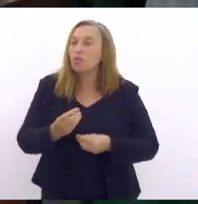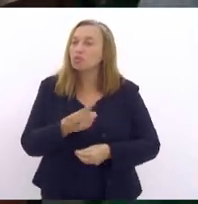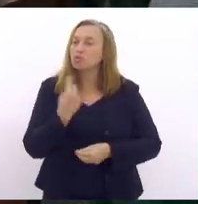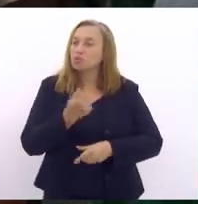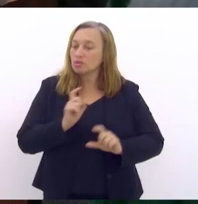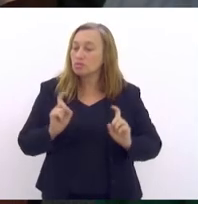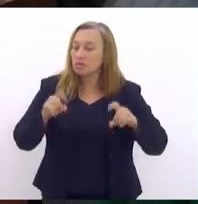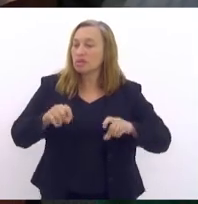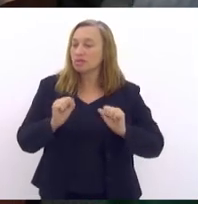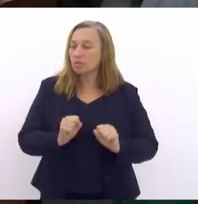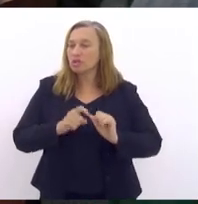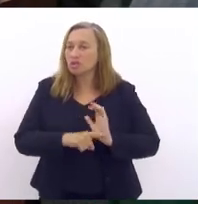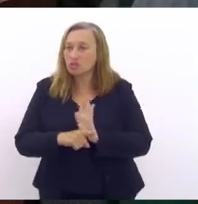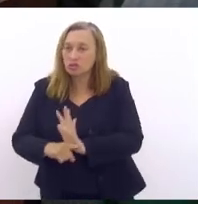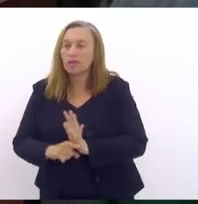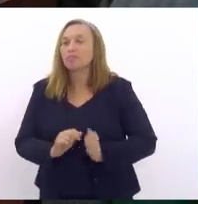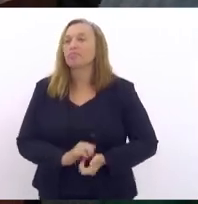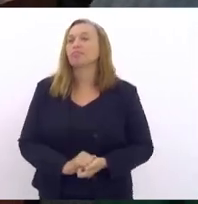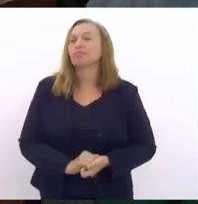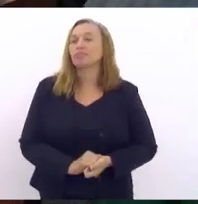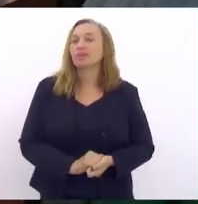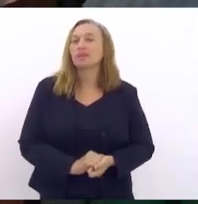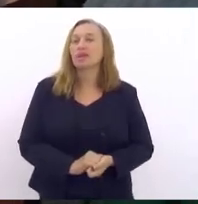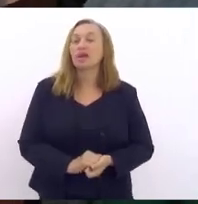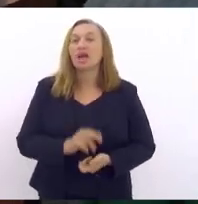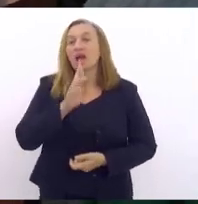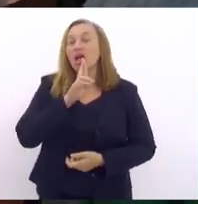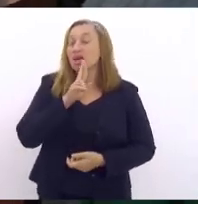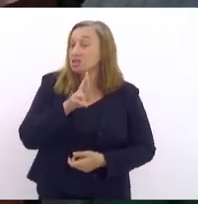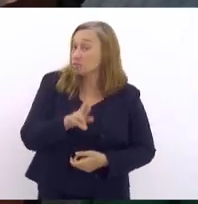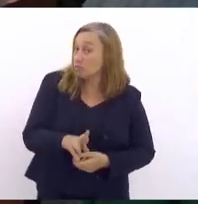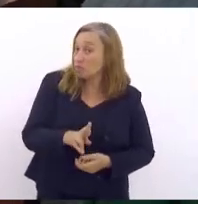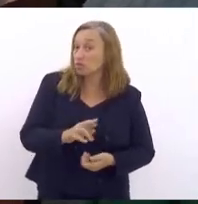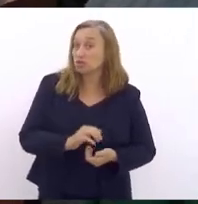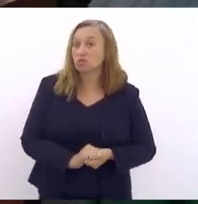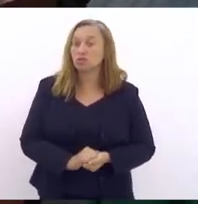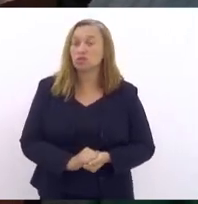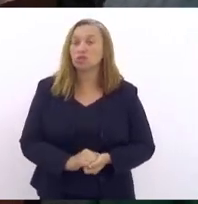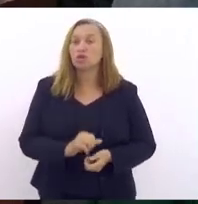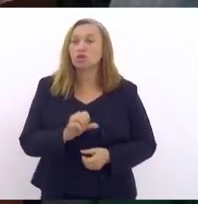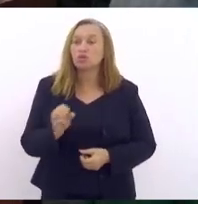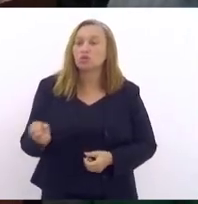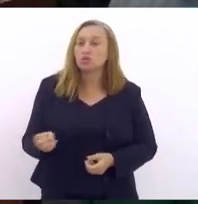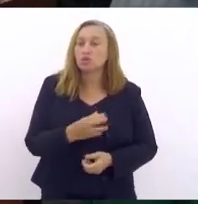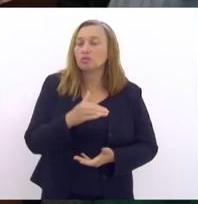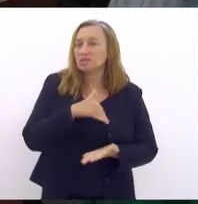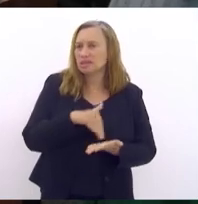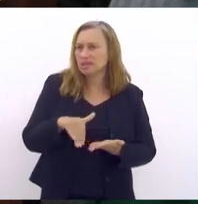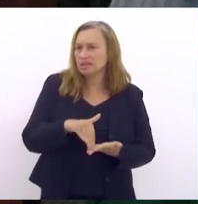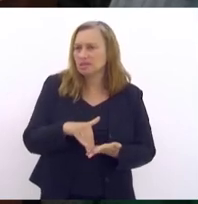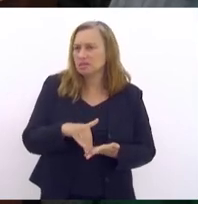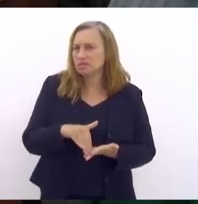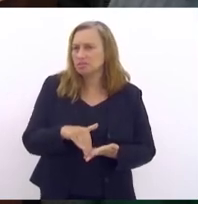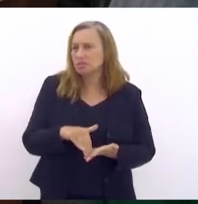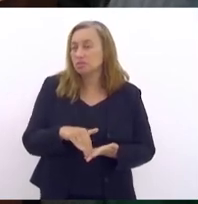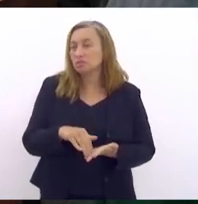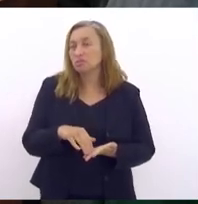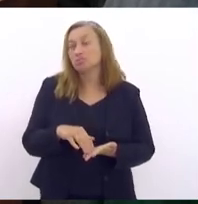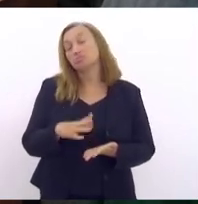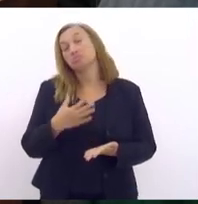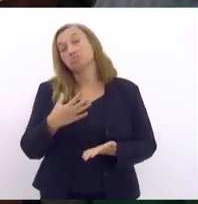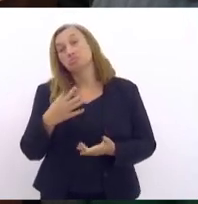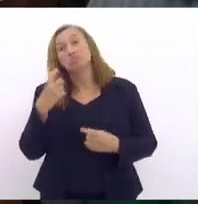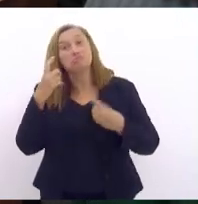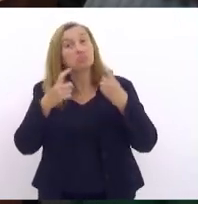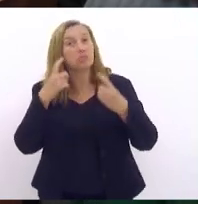pode contribuir. As respostas do novo secretário realmente são estarrecedoras e